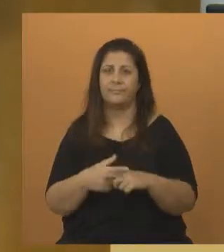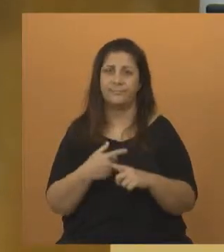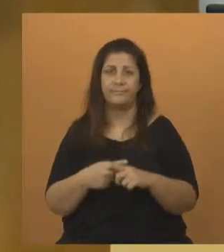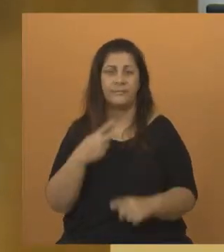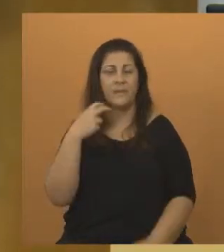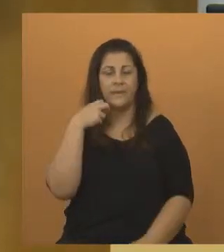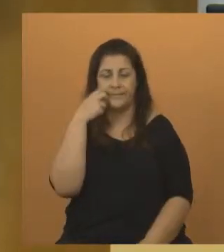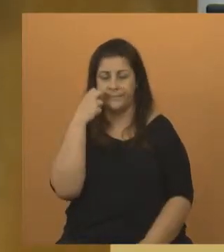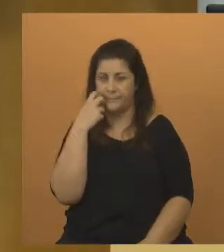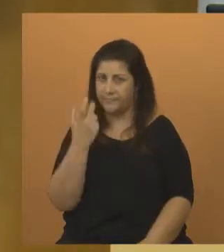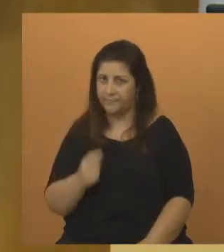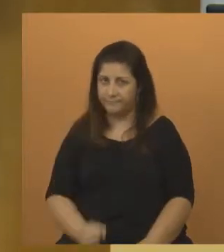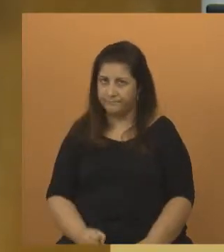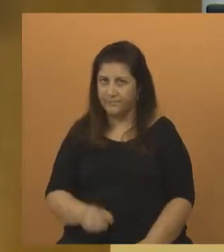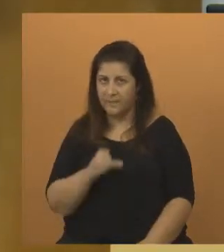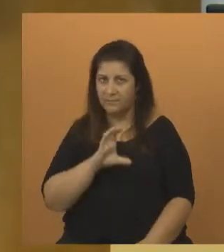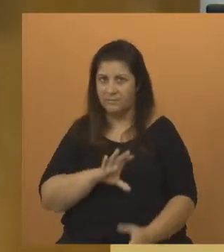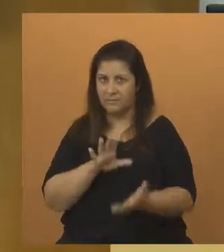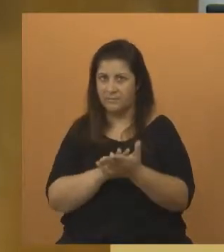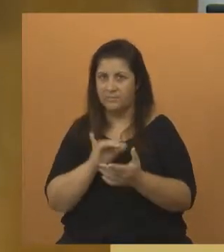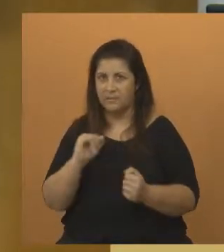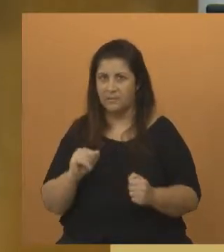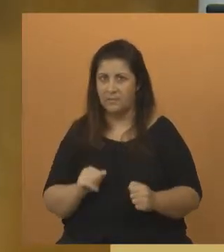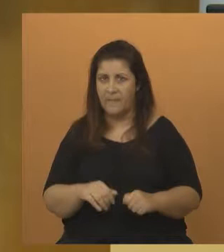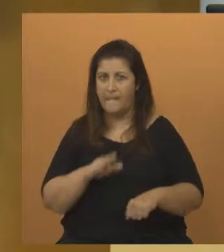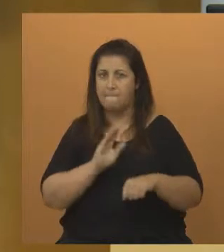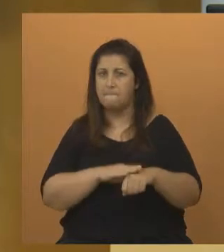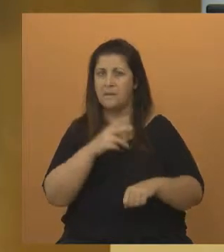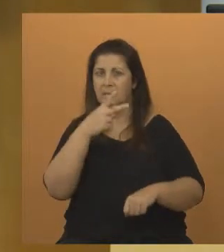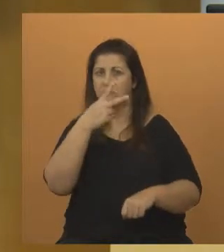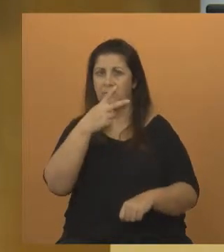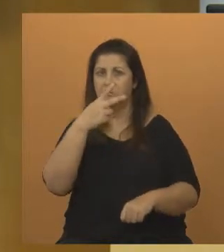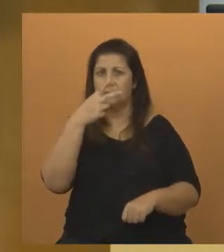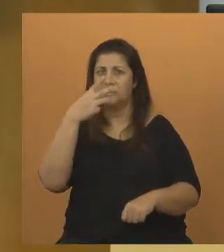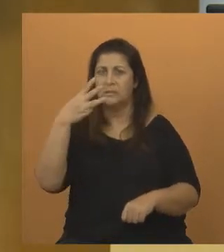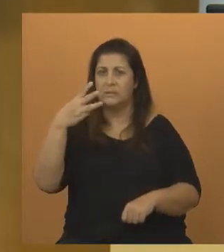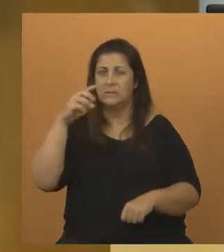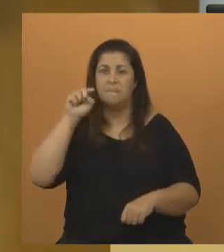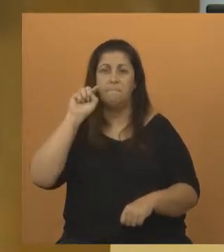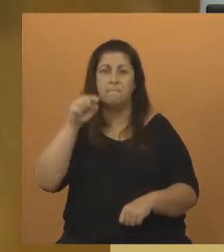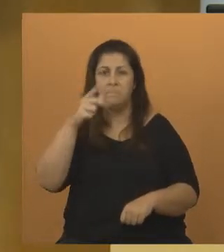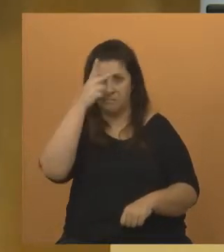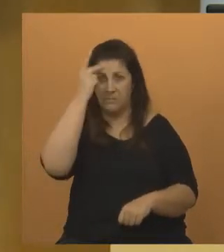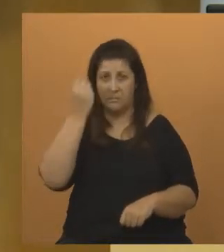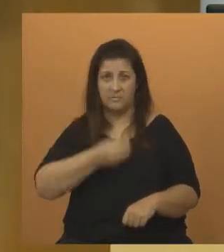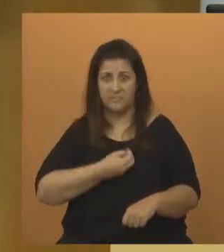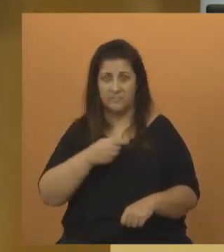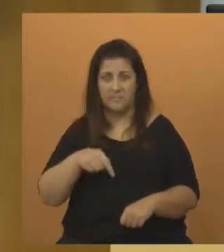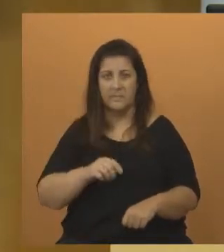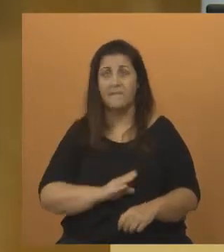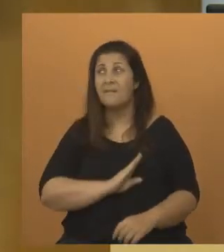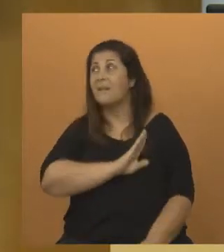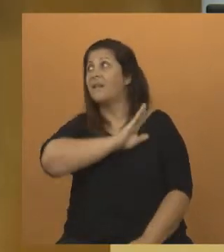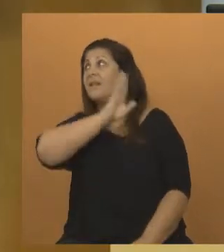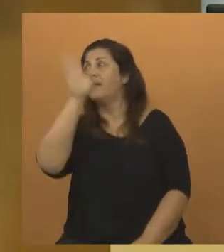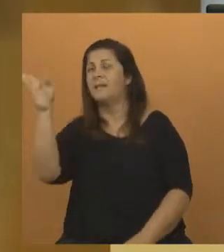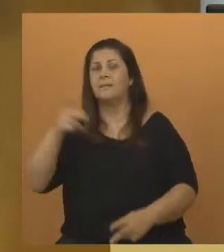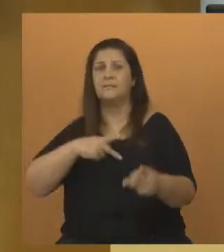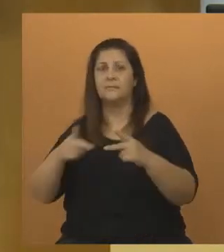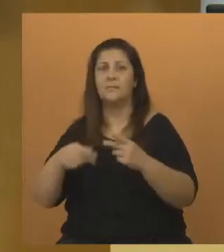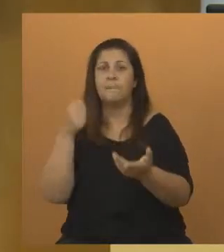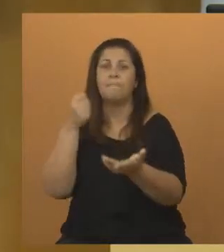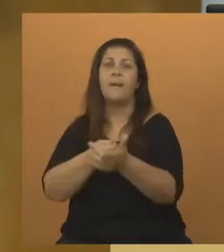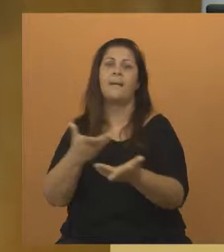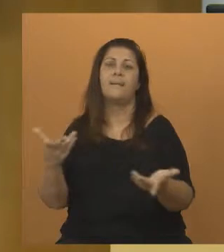vergonha uma cidade de Jacareí, com mais de 230 mil habitantes, ter que ir jogar lá em São José dos Campos e dar pagar